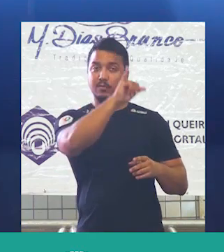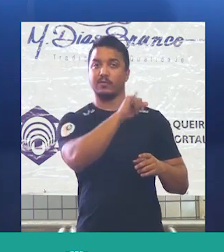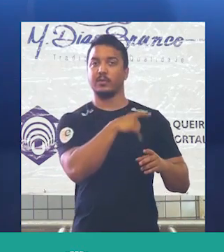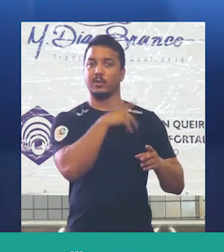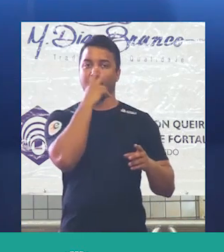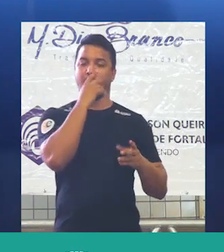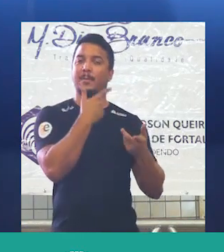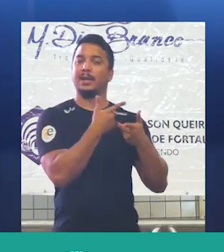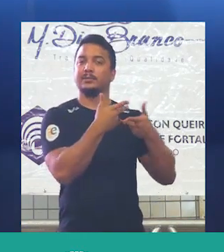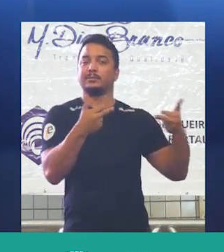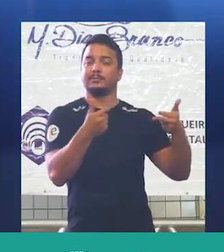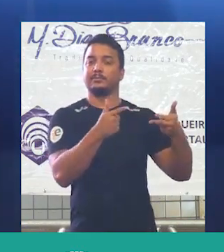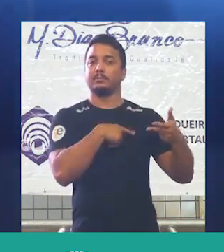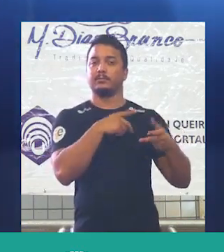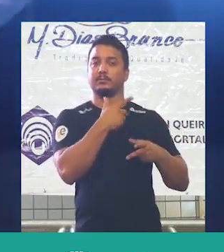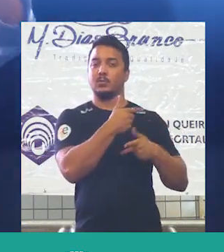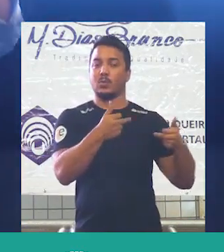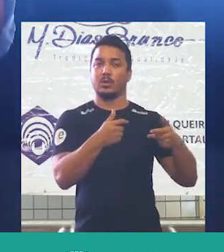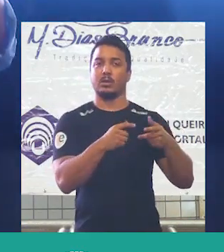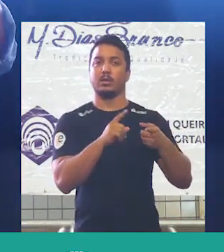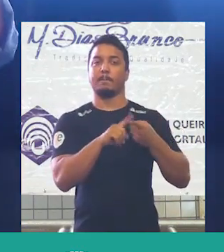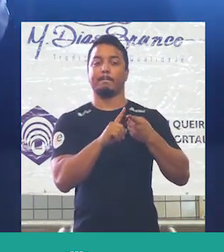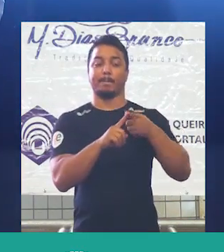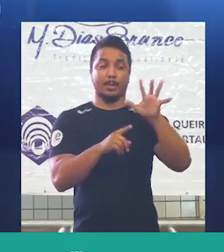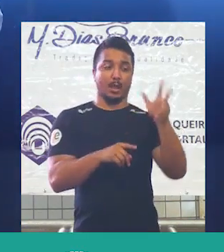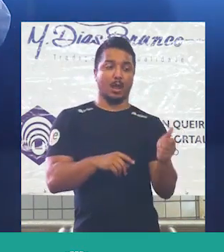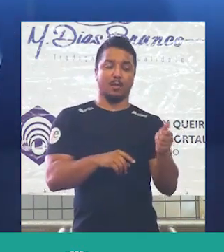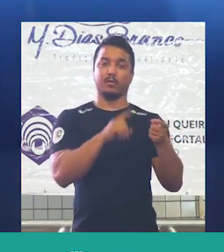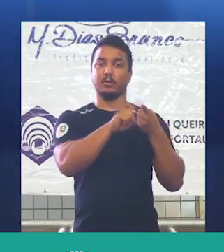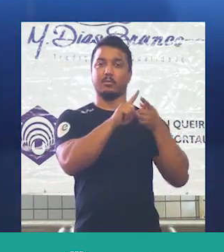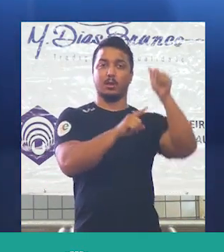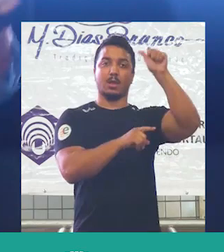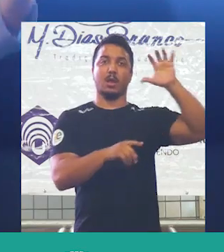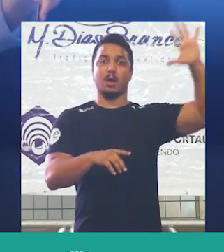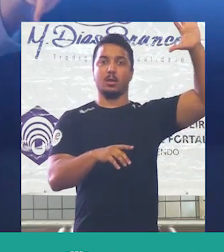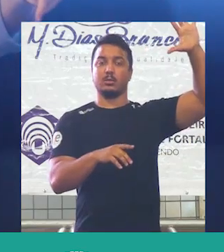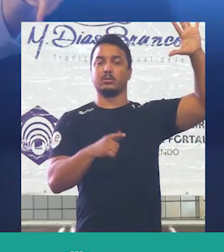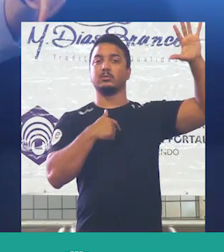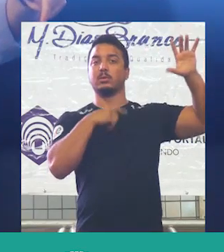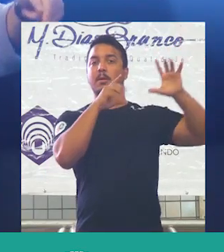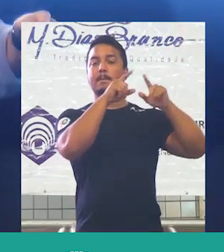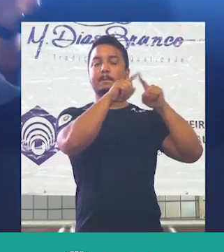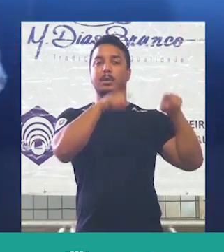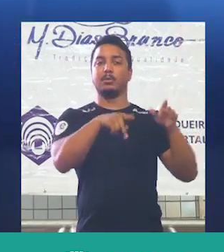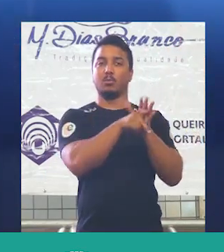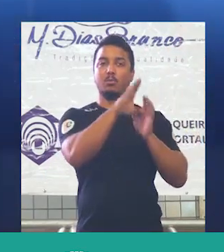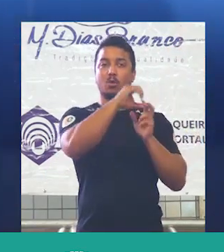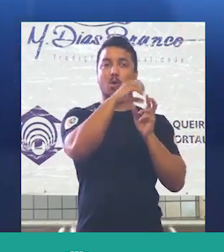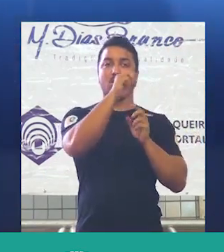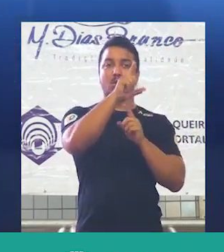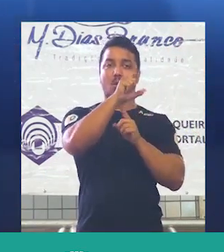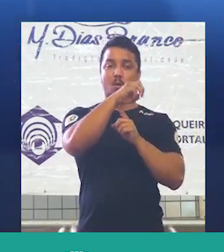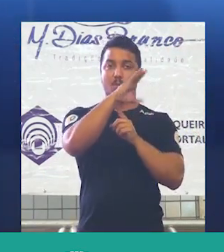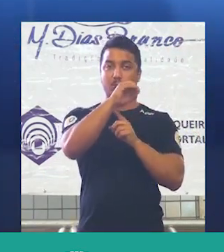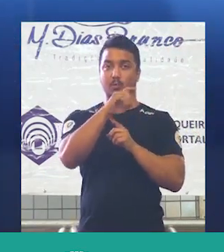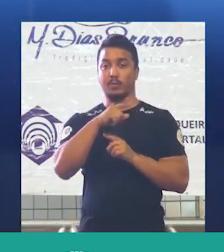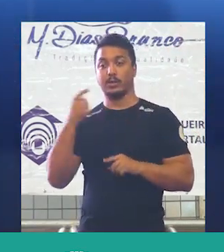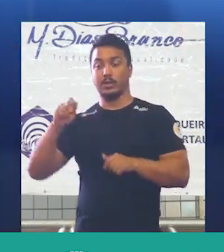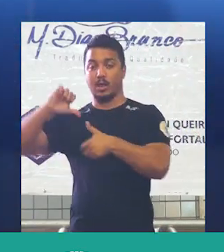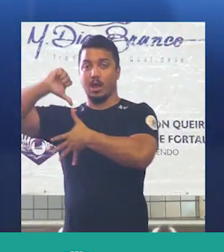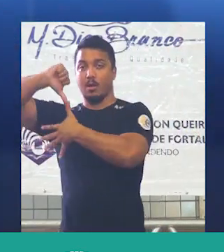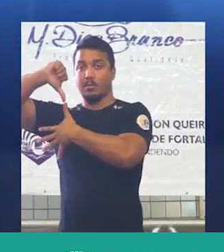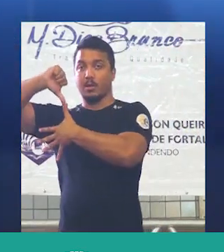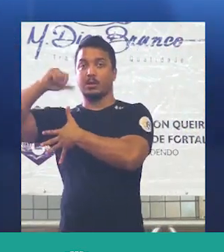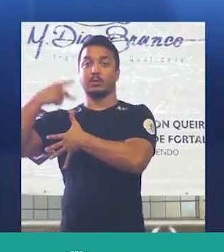ideias comunistas. Na África e na Ásia, plano Colombo. Na América, política da boa